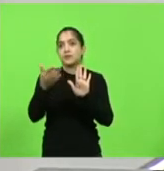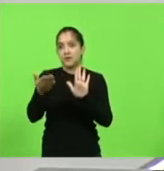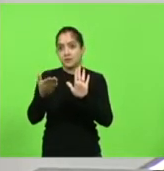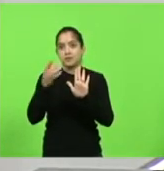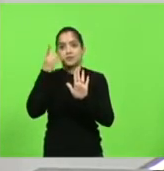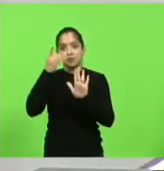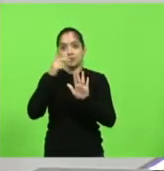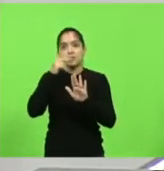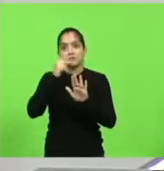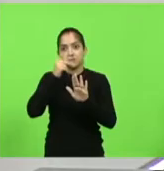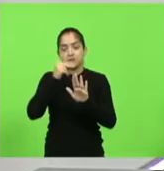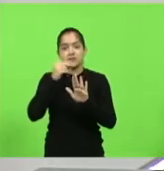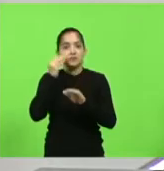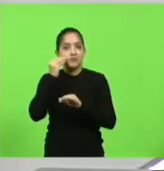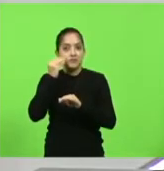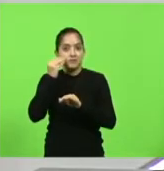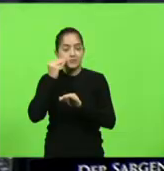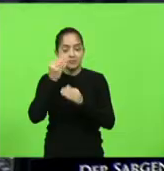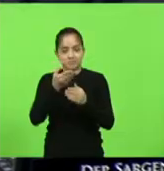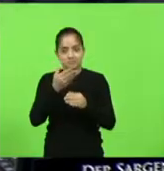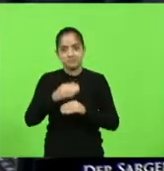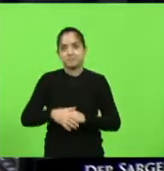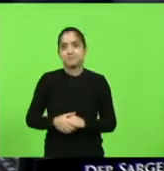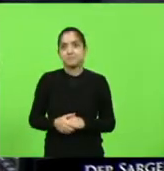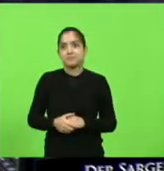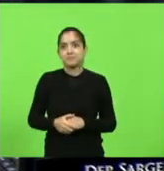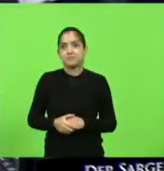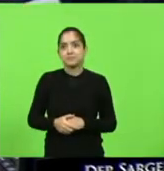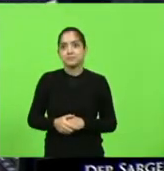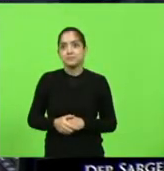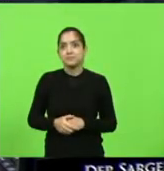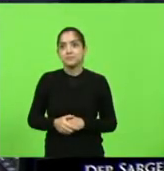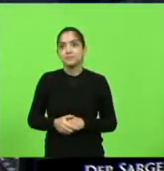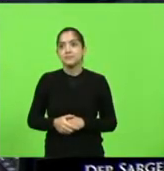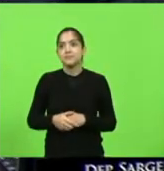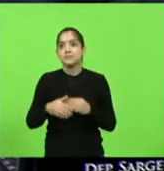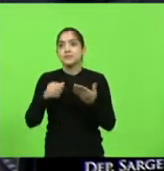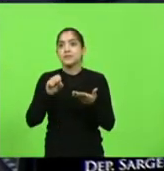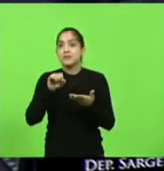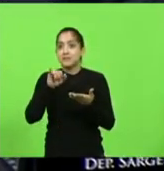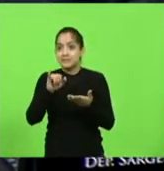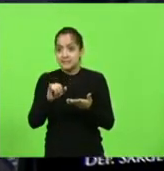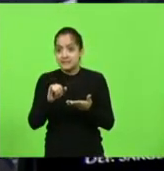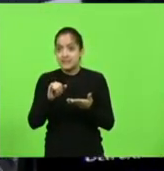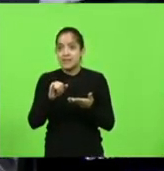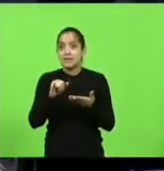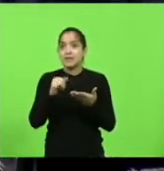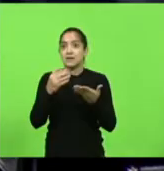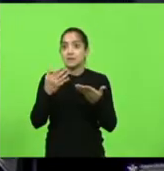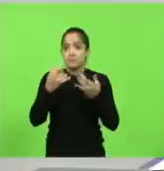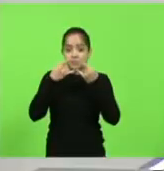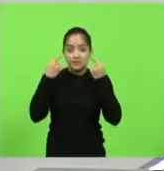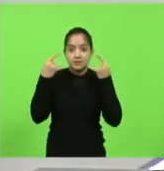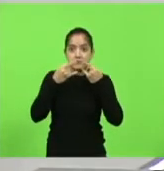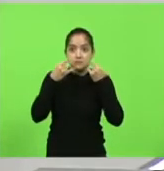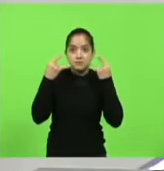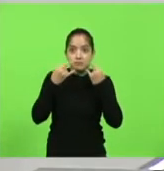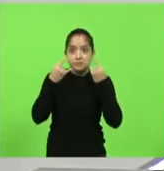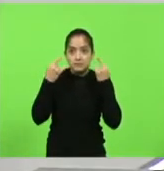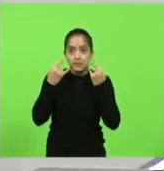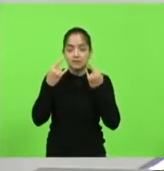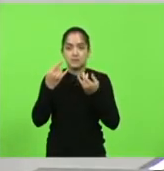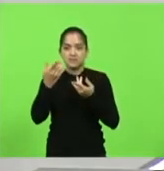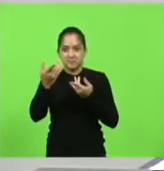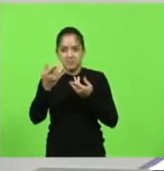fez o teste, né? Então, se é para ter esse tipo de máscara, colocar dinheiro fora,